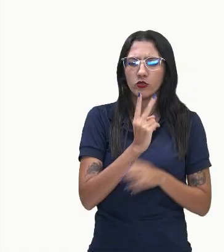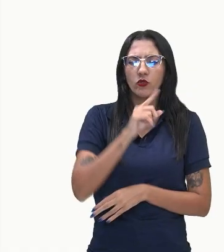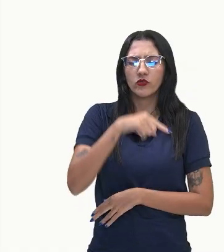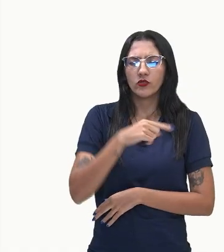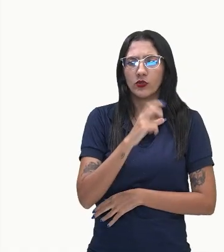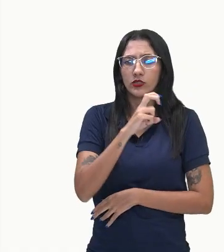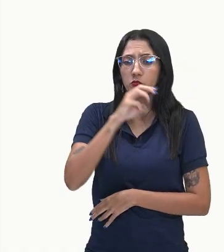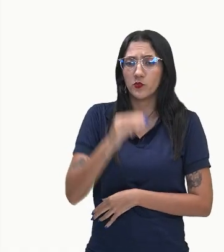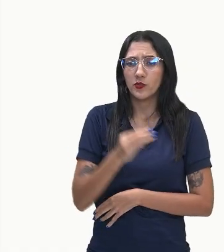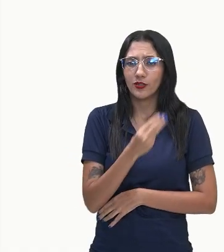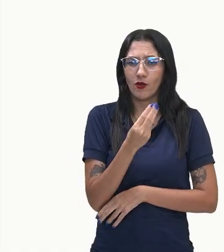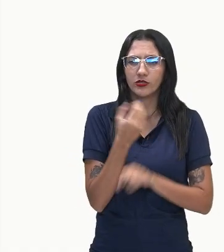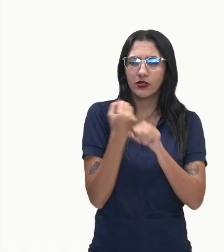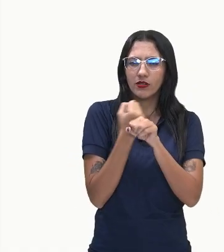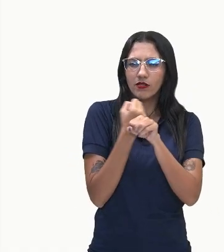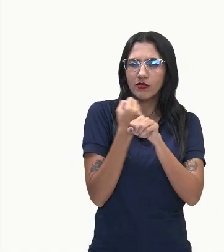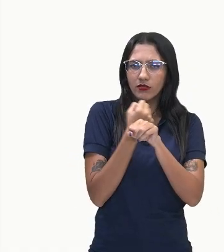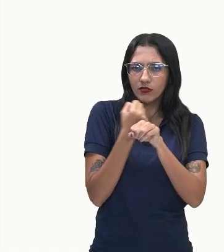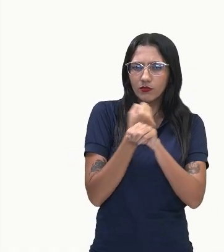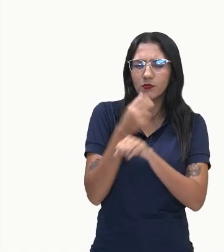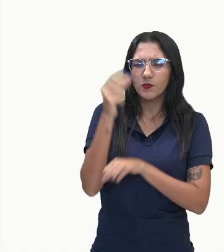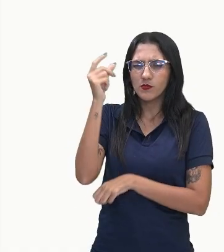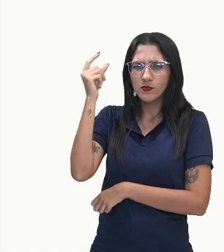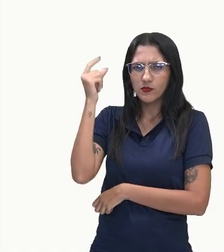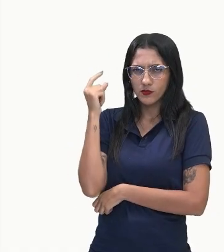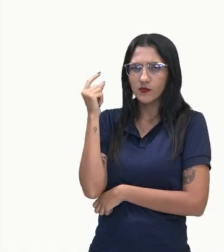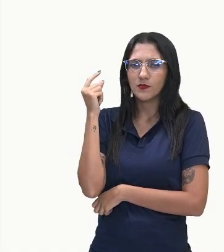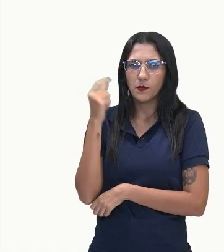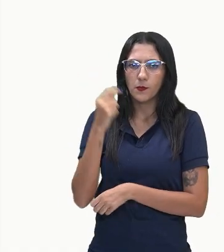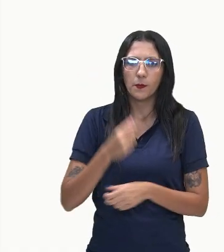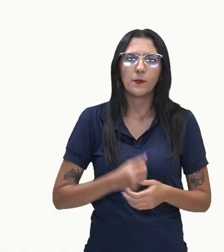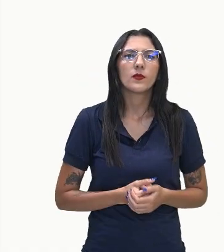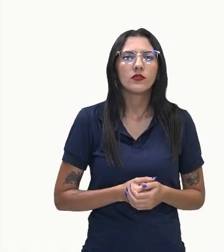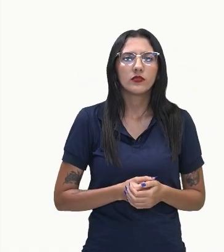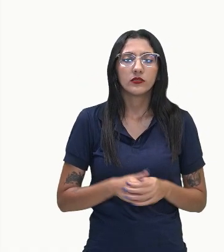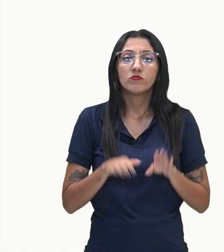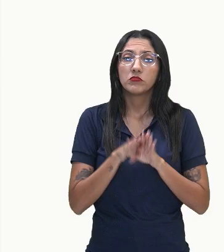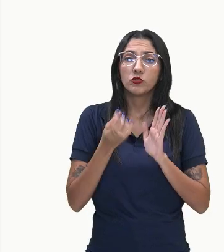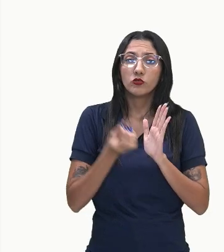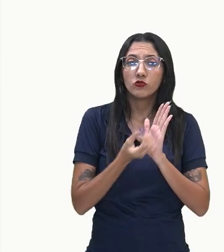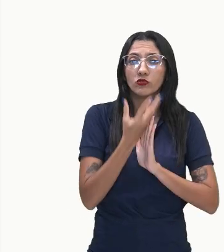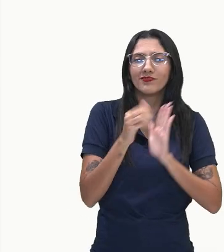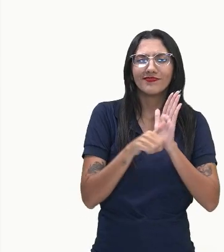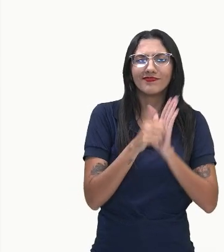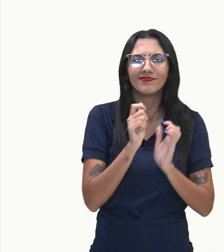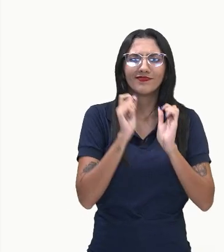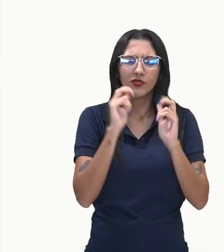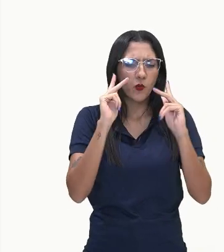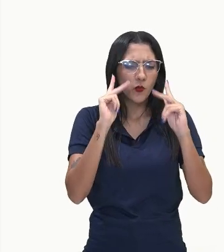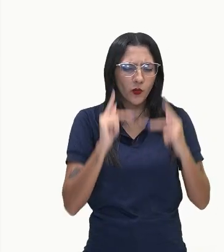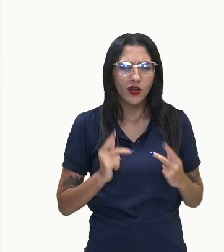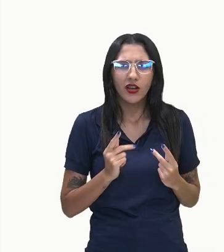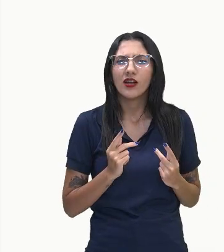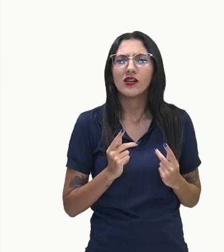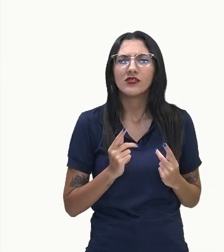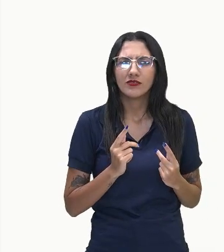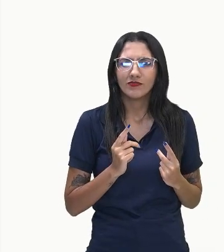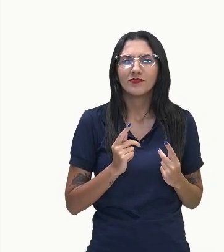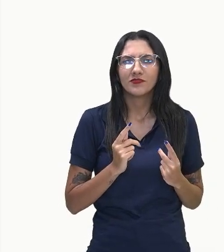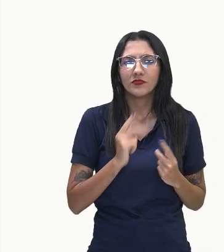milhões de anos atrás, e surgiram os primeiros homídeos. O que é